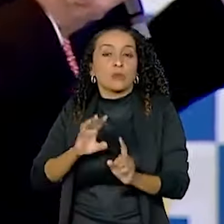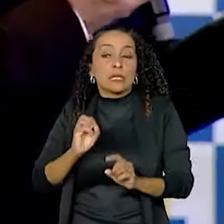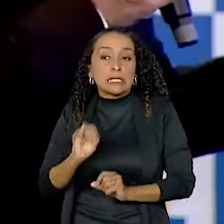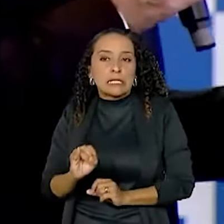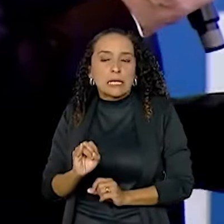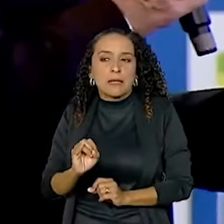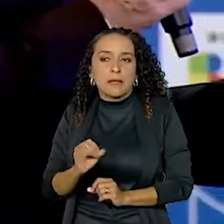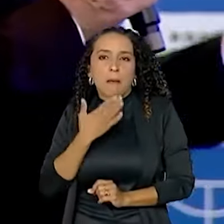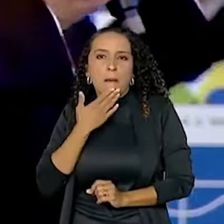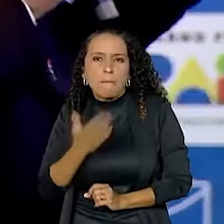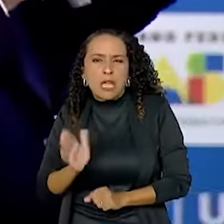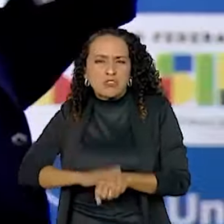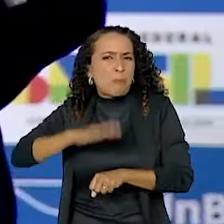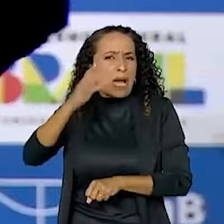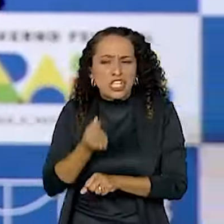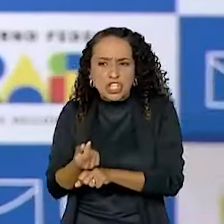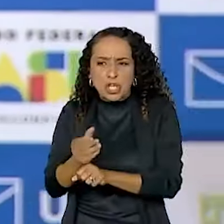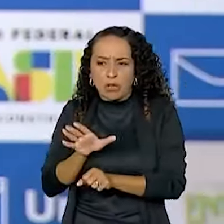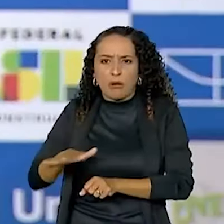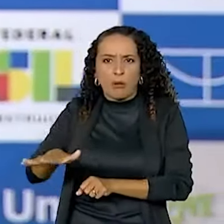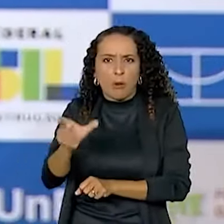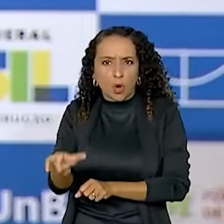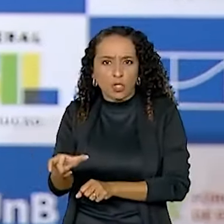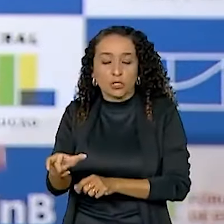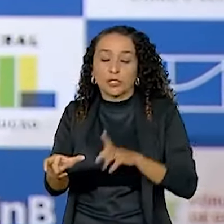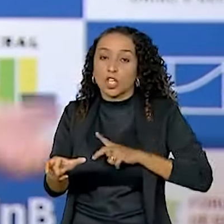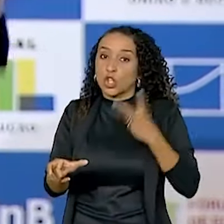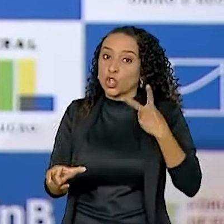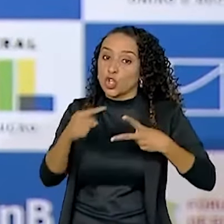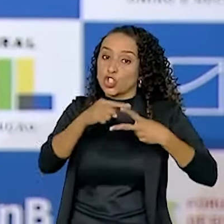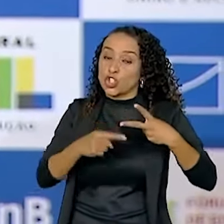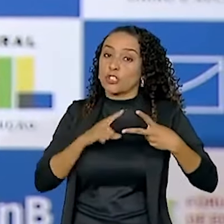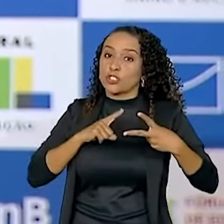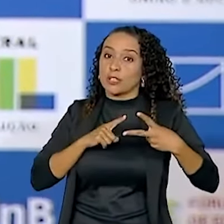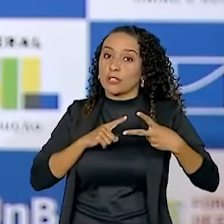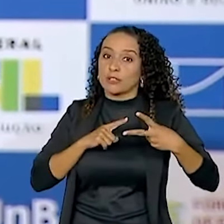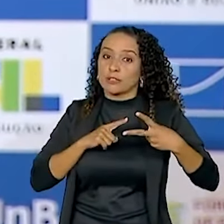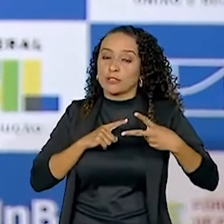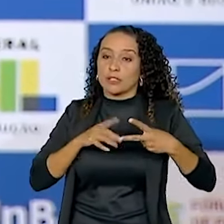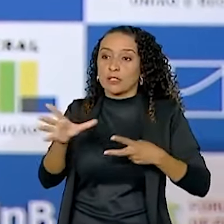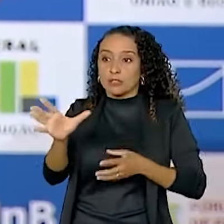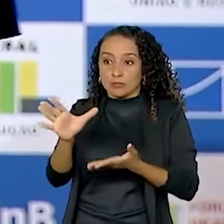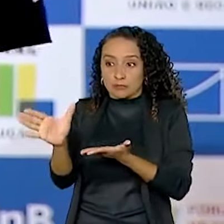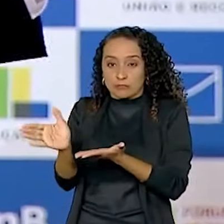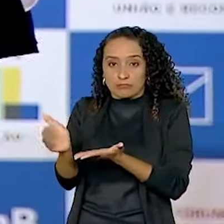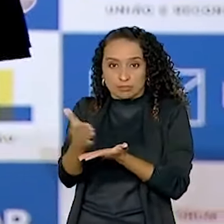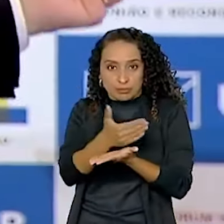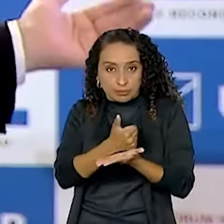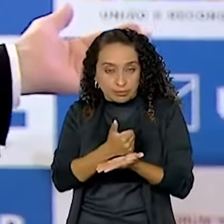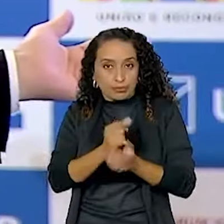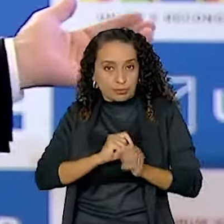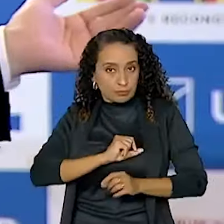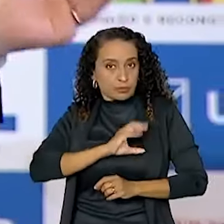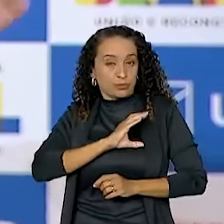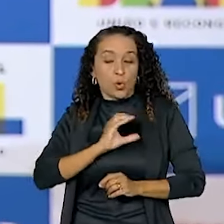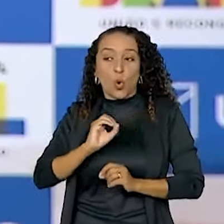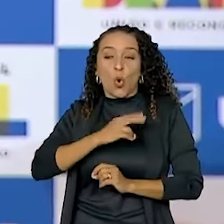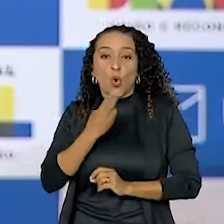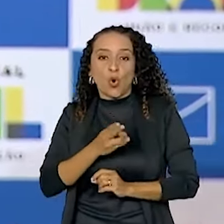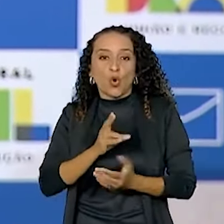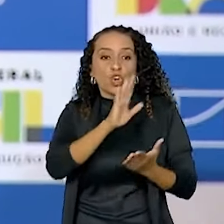dinheiro para uma coisa, tem duas formas da gente ter. Ou a receita cresce, ou nós temos que tirar de uma área